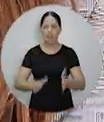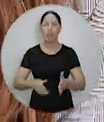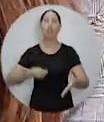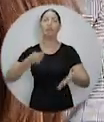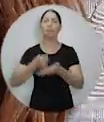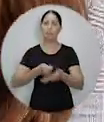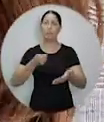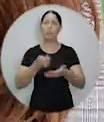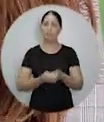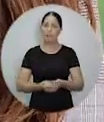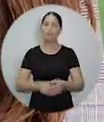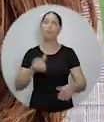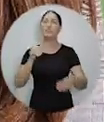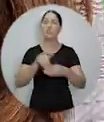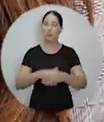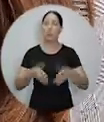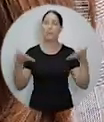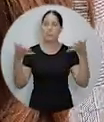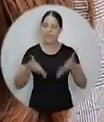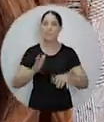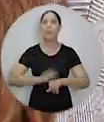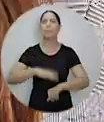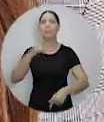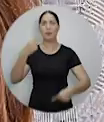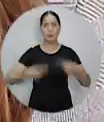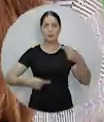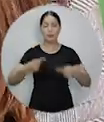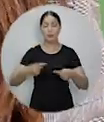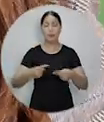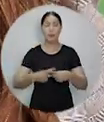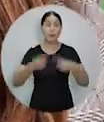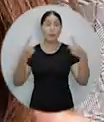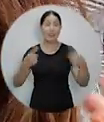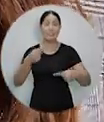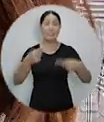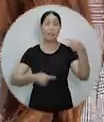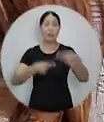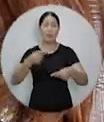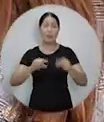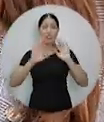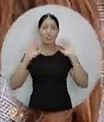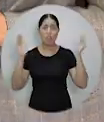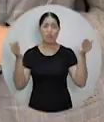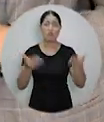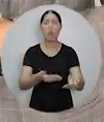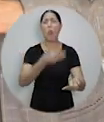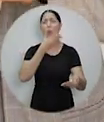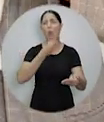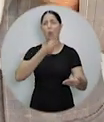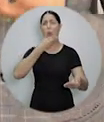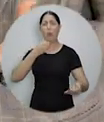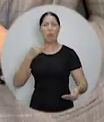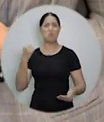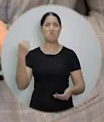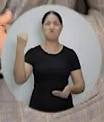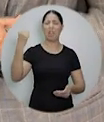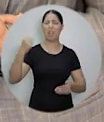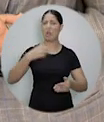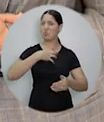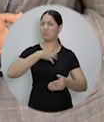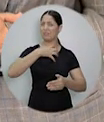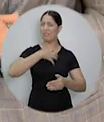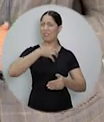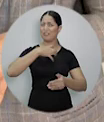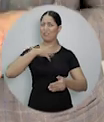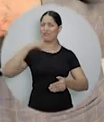lutando muito para sermos votadas. Na verdade, a política, que é um mundo extremamente masculino, que é um mundo patriarcal, que